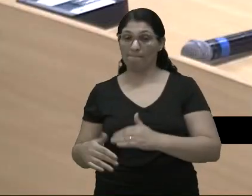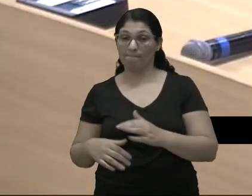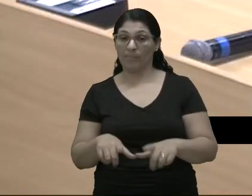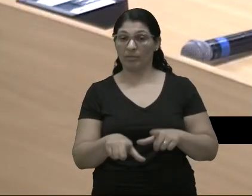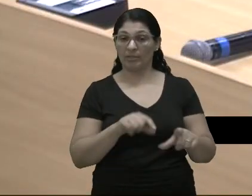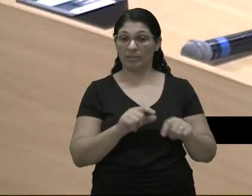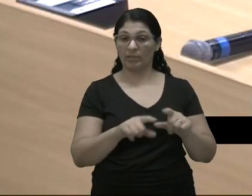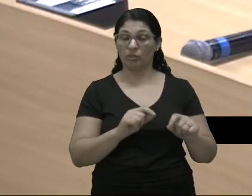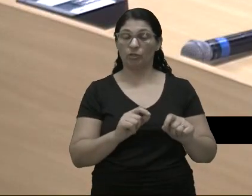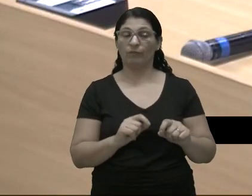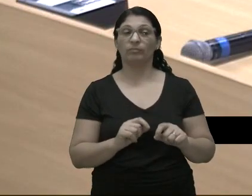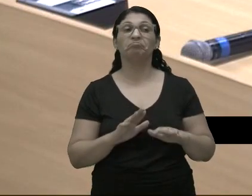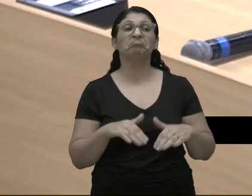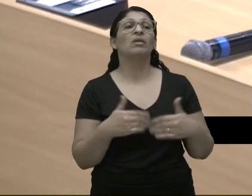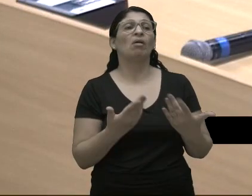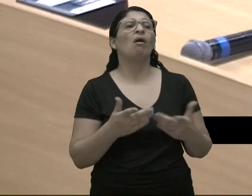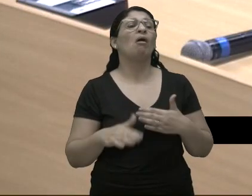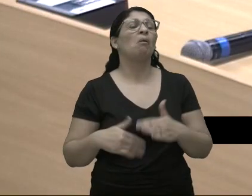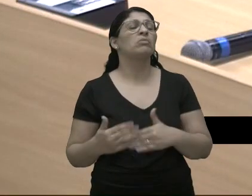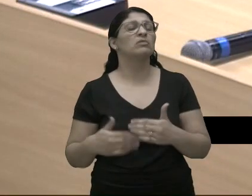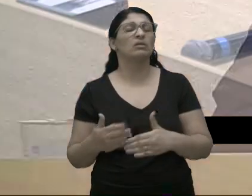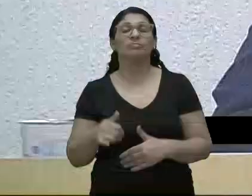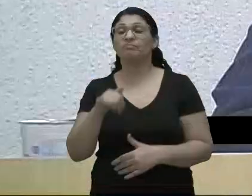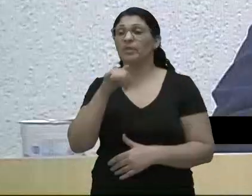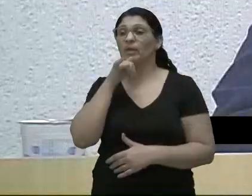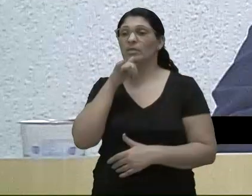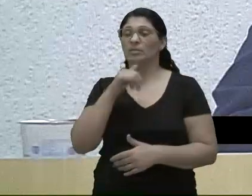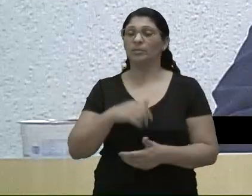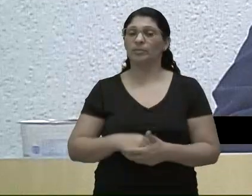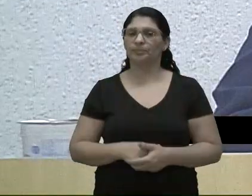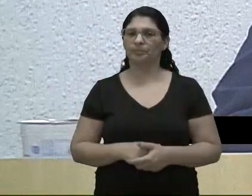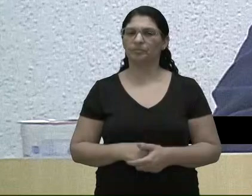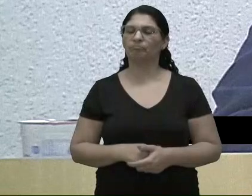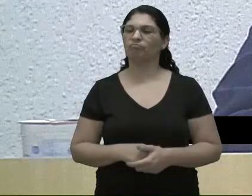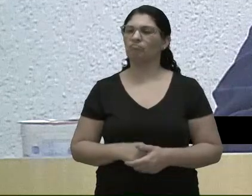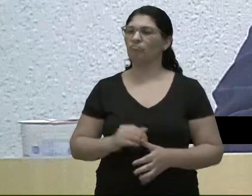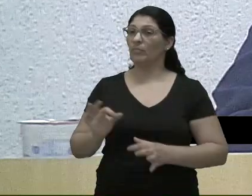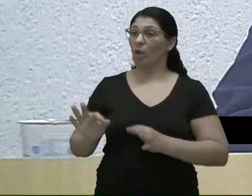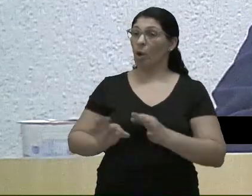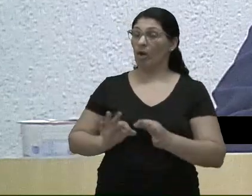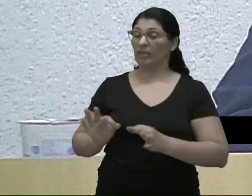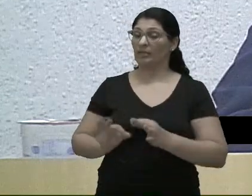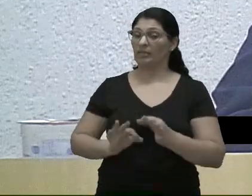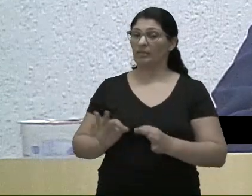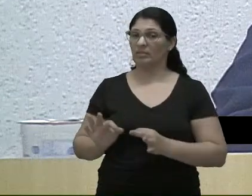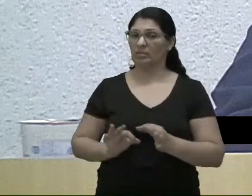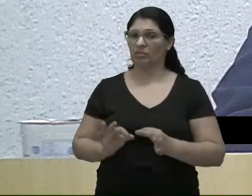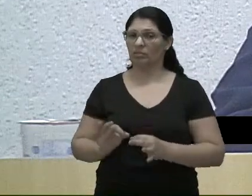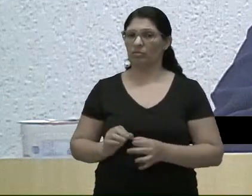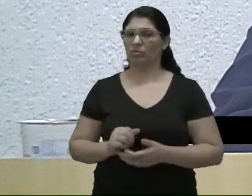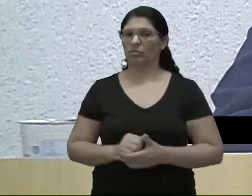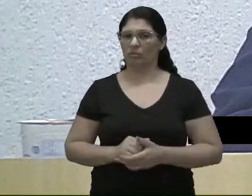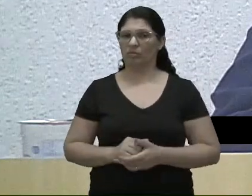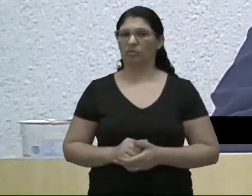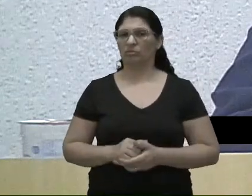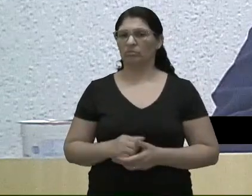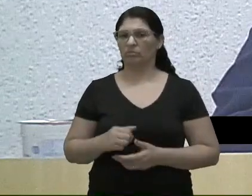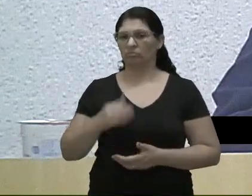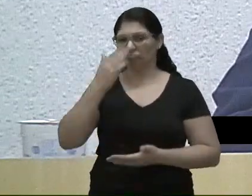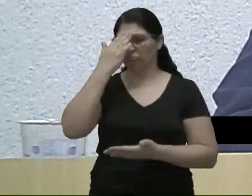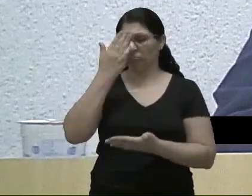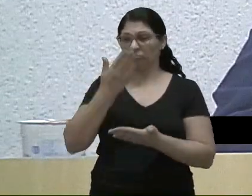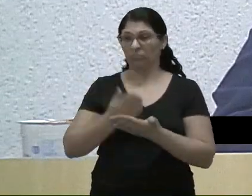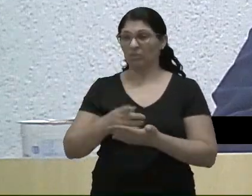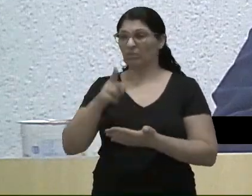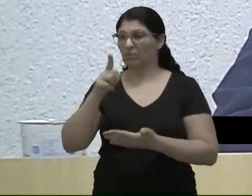Qual processo? Por exemplo, como organização, tá? Não foi assim, eu creio que a senhora deve ter